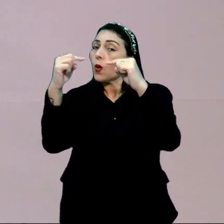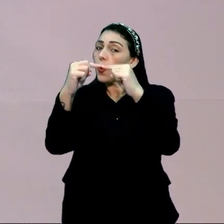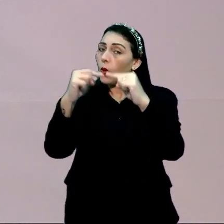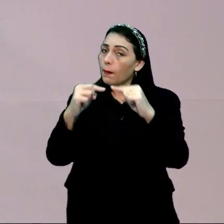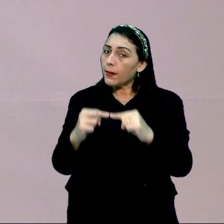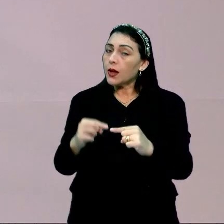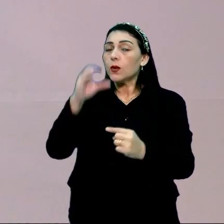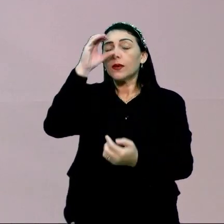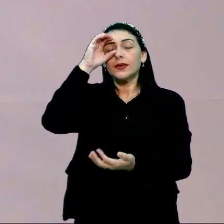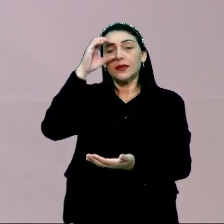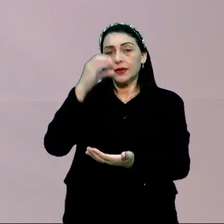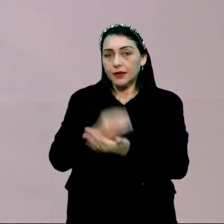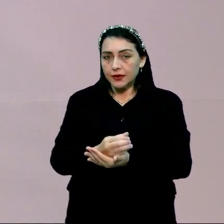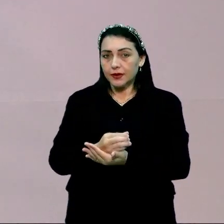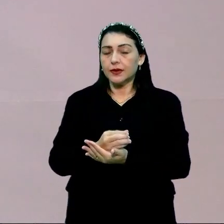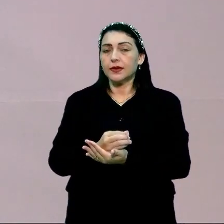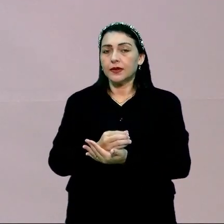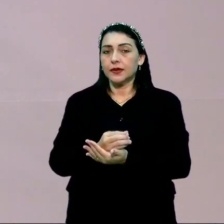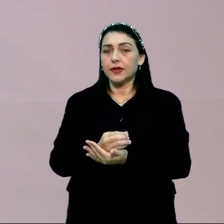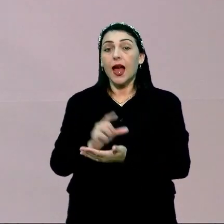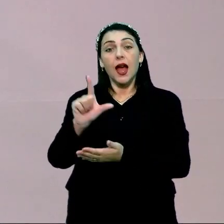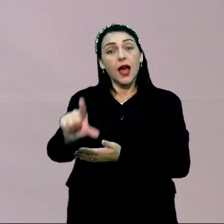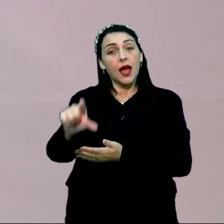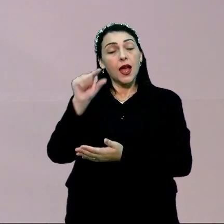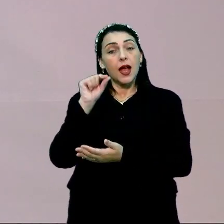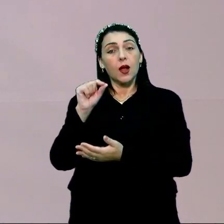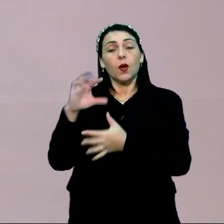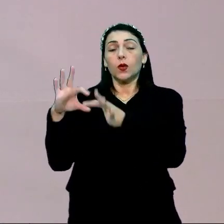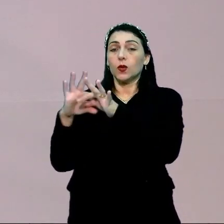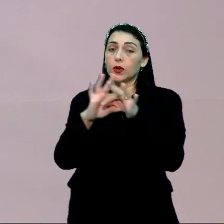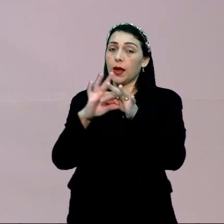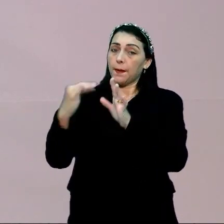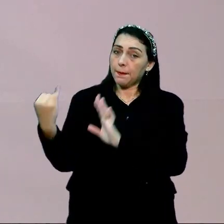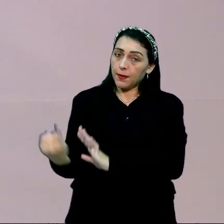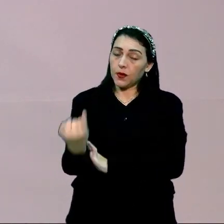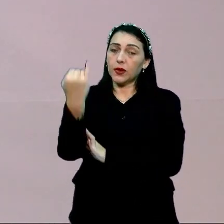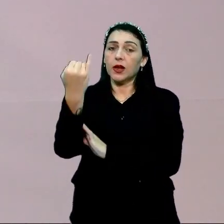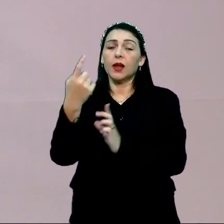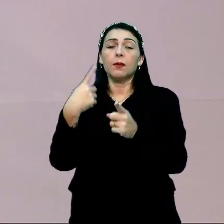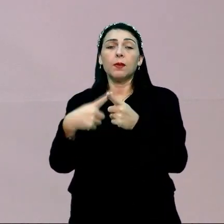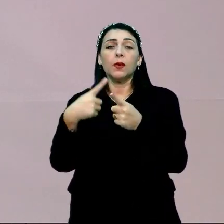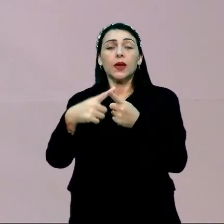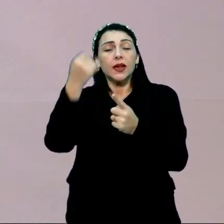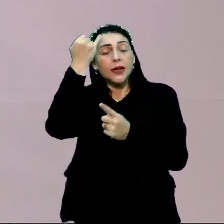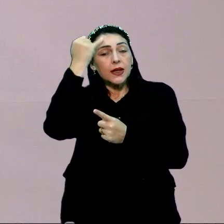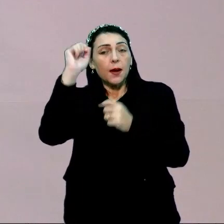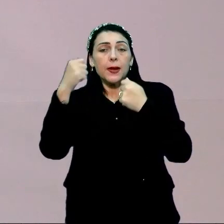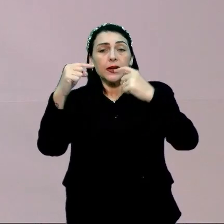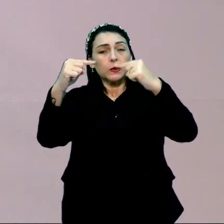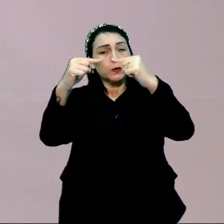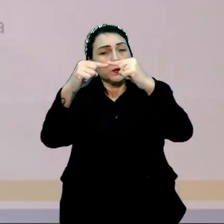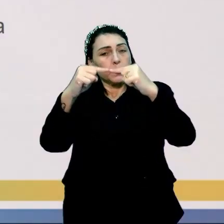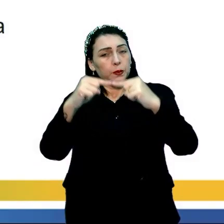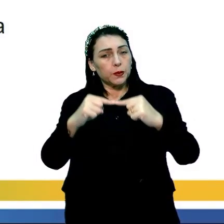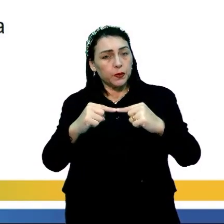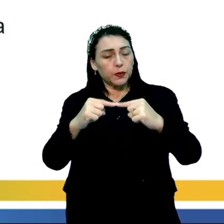com essa tese. Então, assim, a escolha do contexto ela é de fundamental importância, porque as ideias precisam se